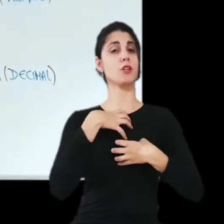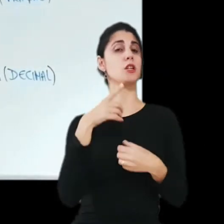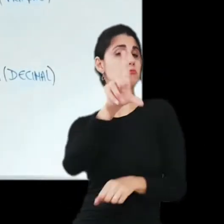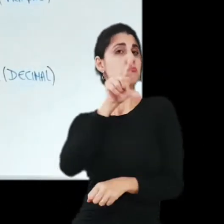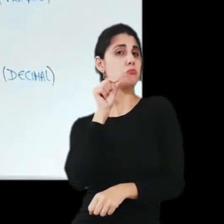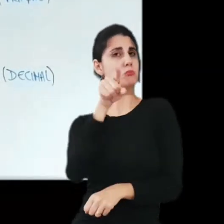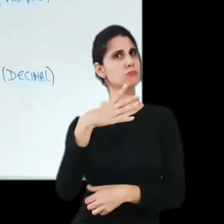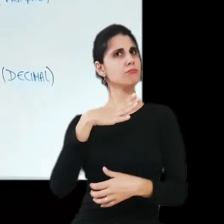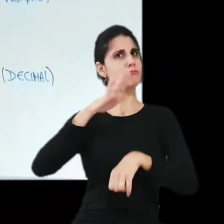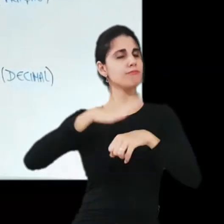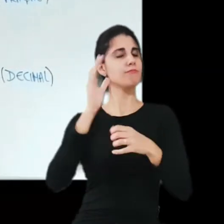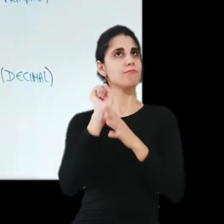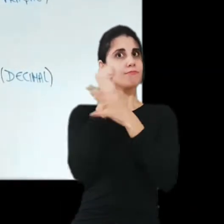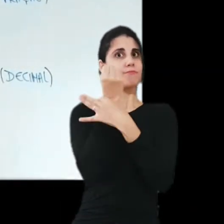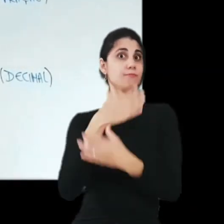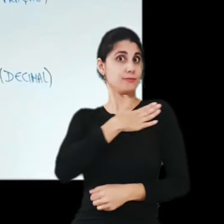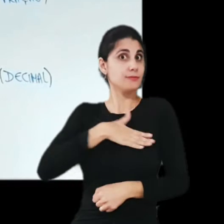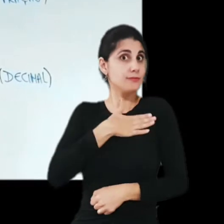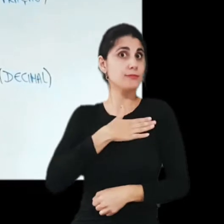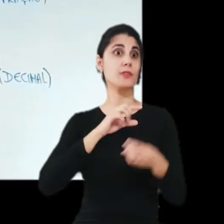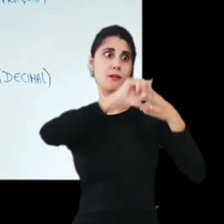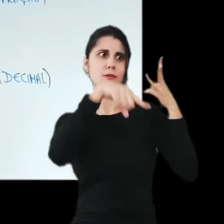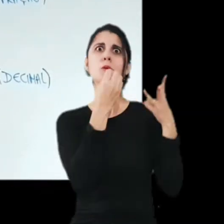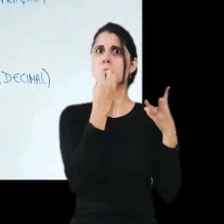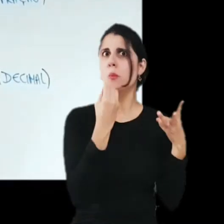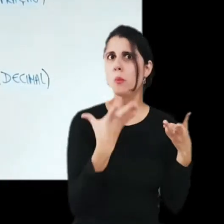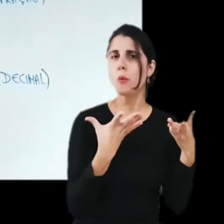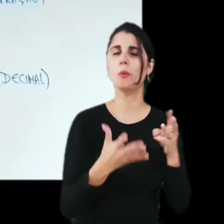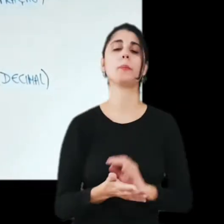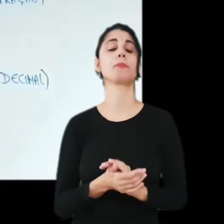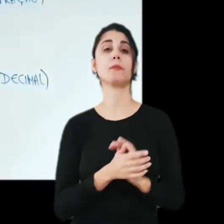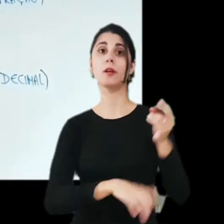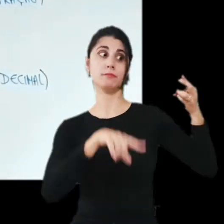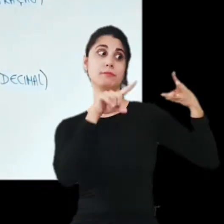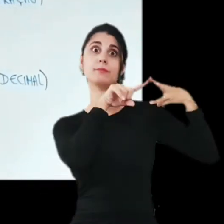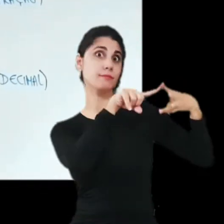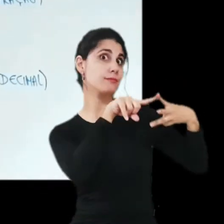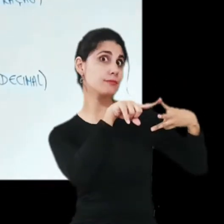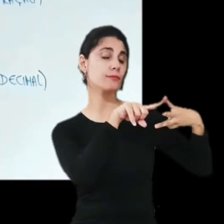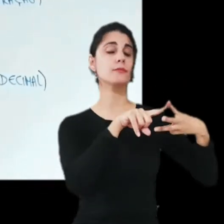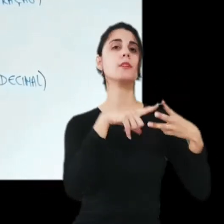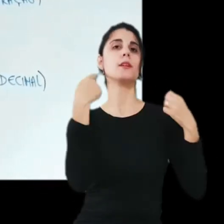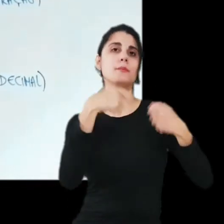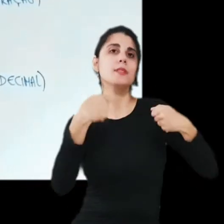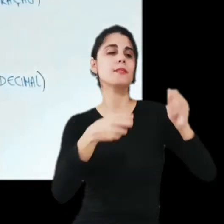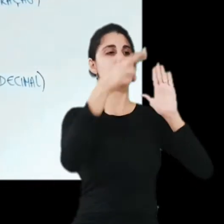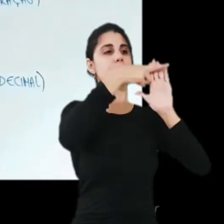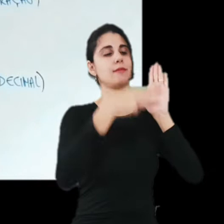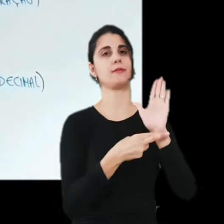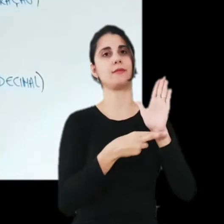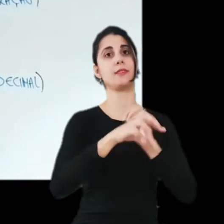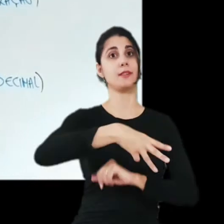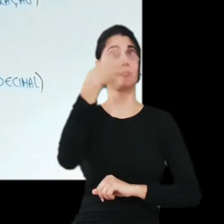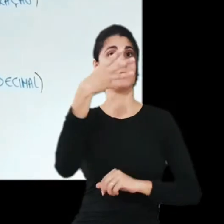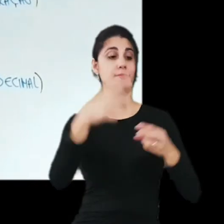se sentir mais seguro. Fique à vontade. As 3 são válidas. A primeira forma é a regra de 3. A